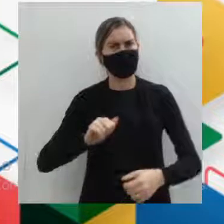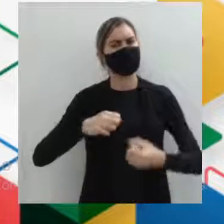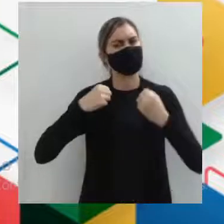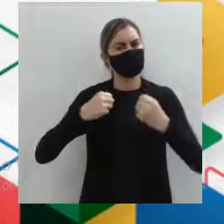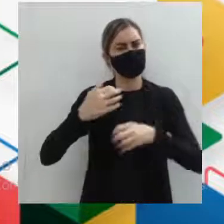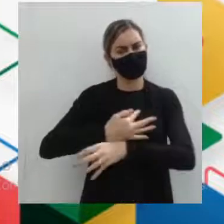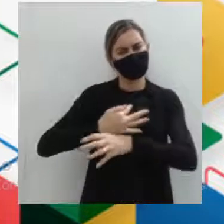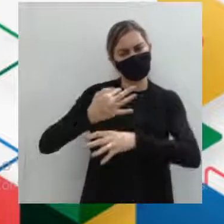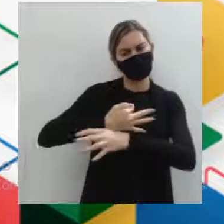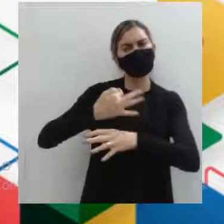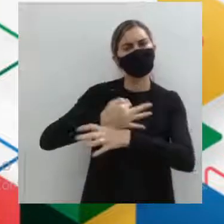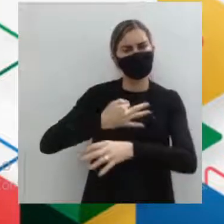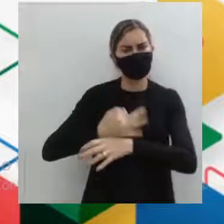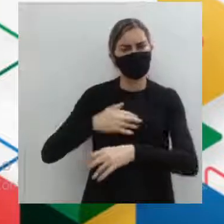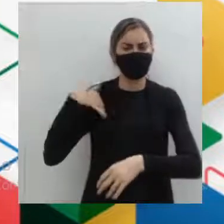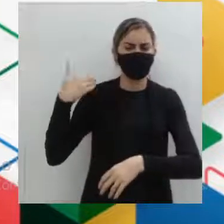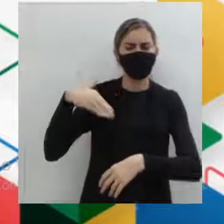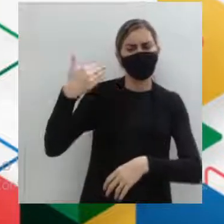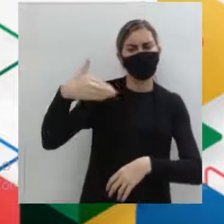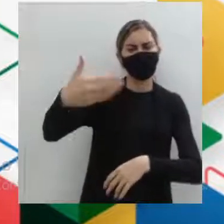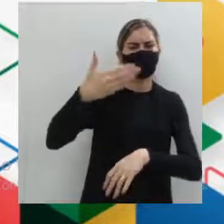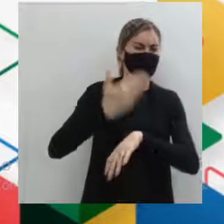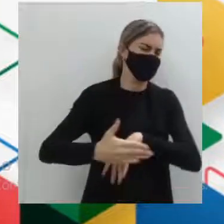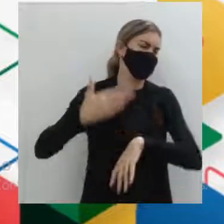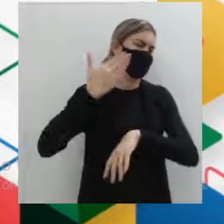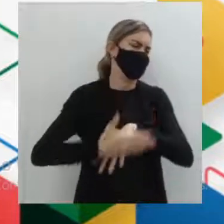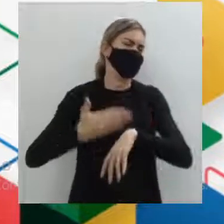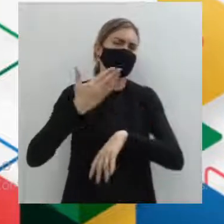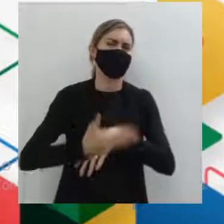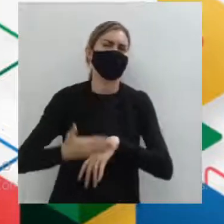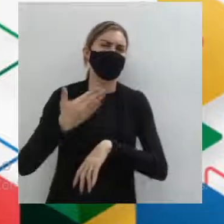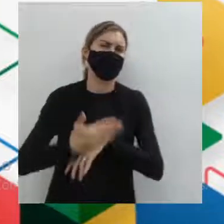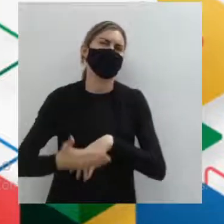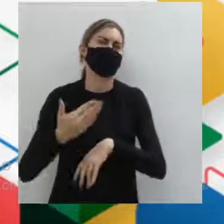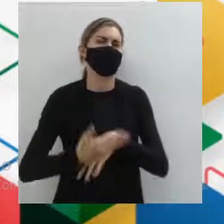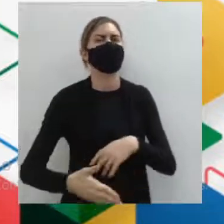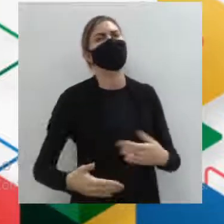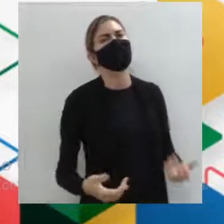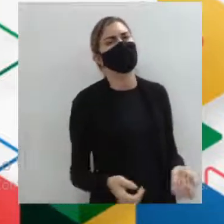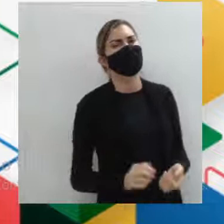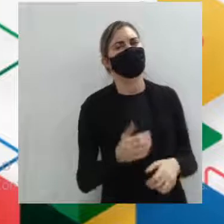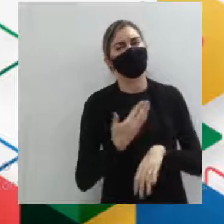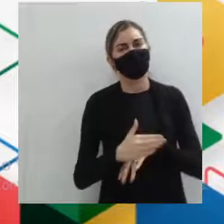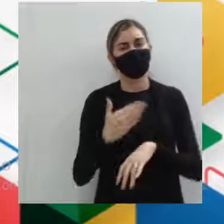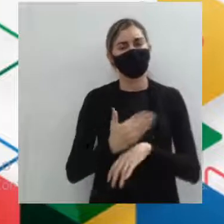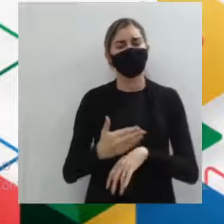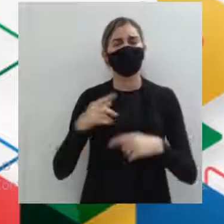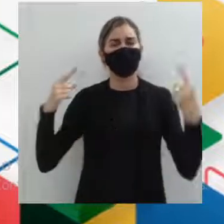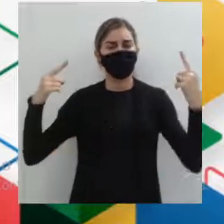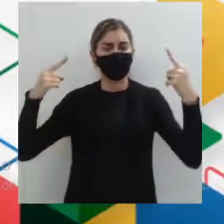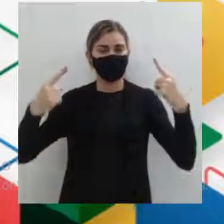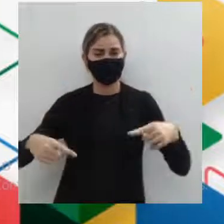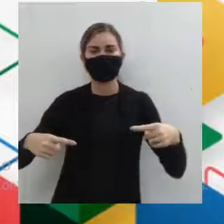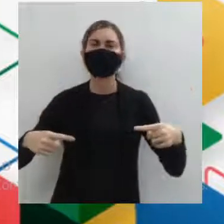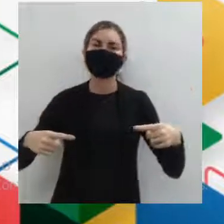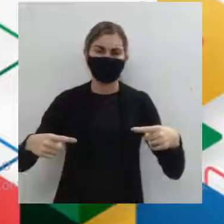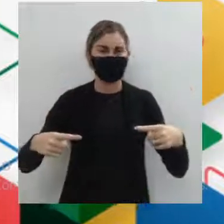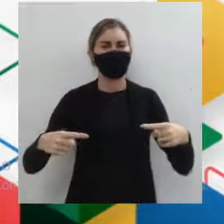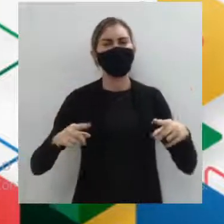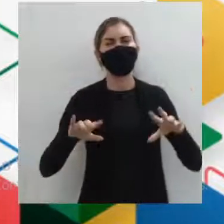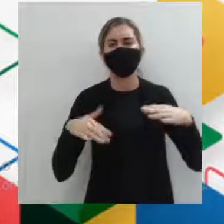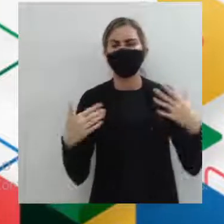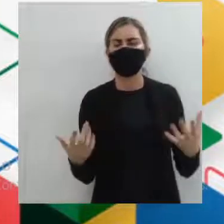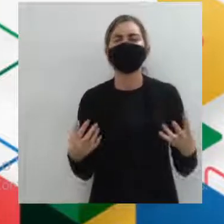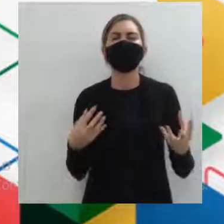para suportar o longo tempo de treinamento, quem sabe um longo tempo da competição. Então,